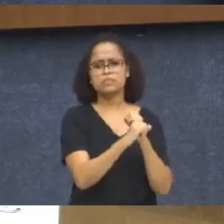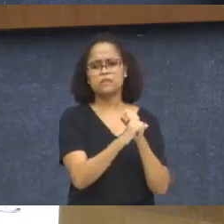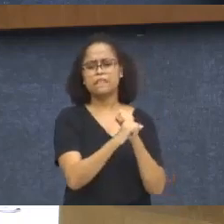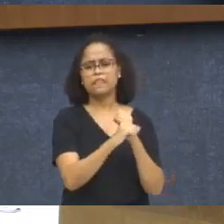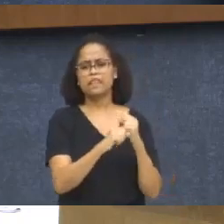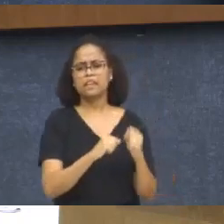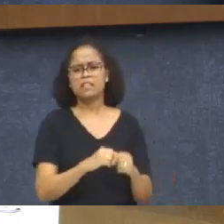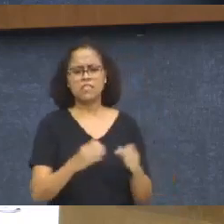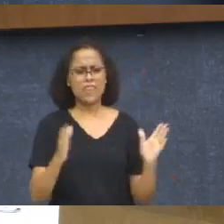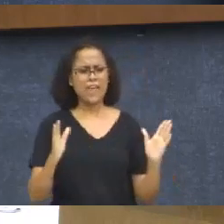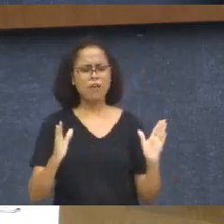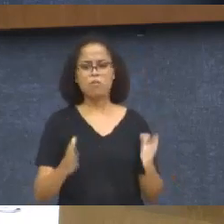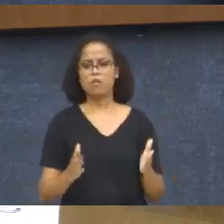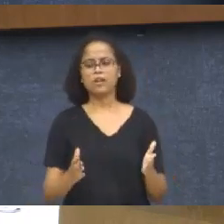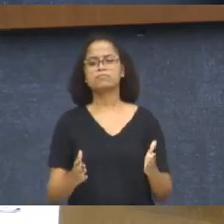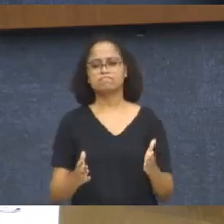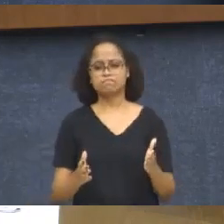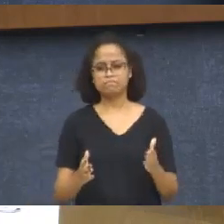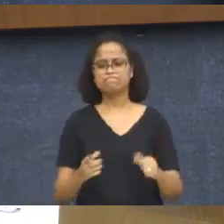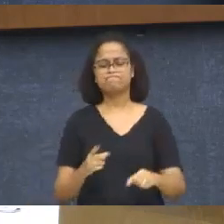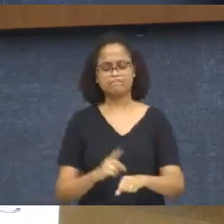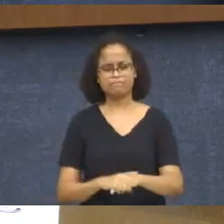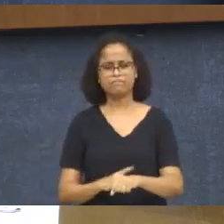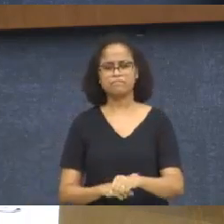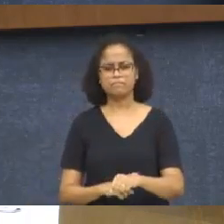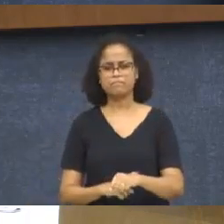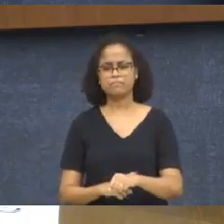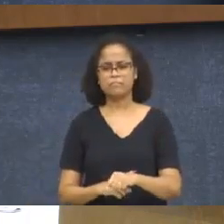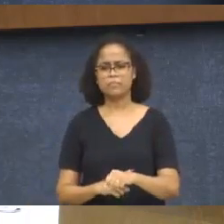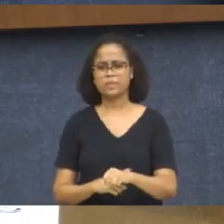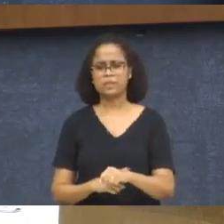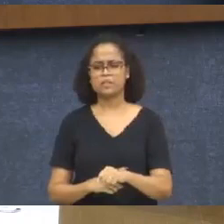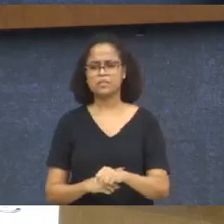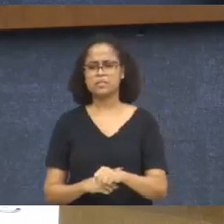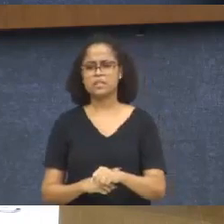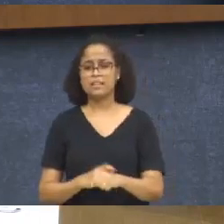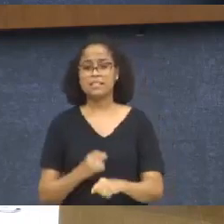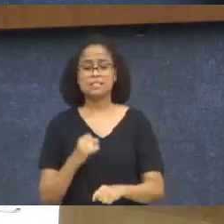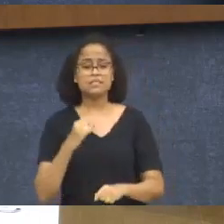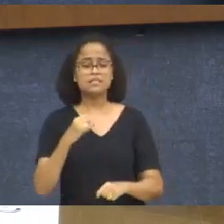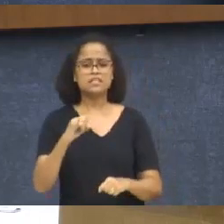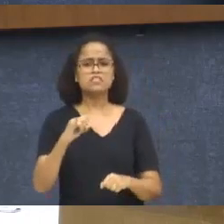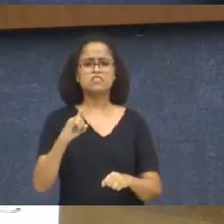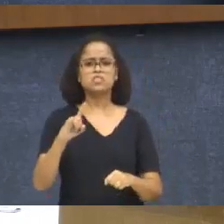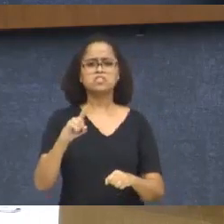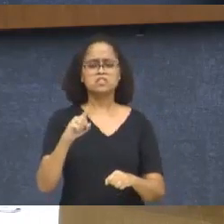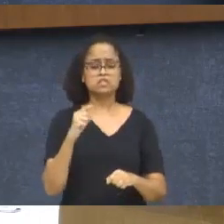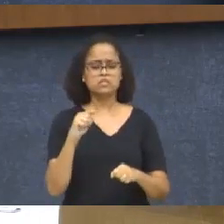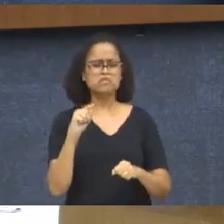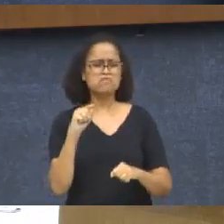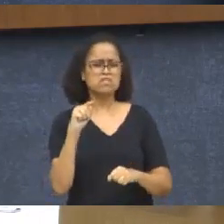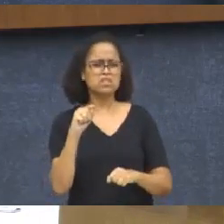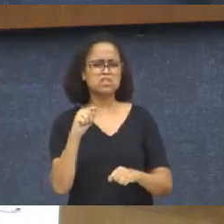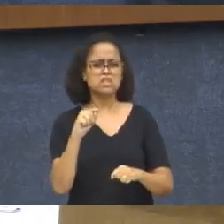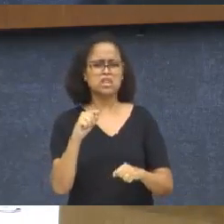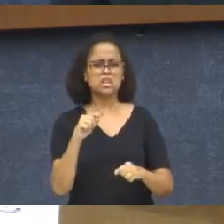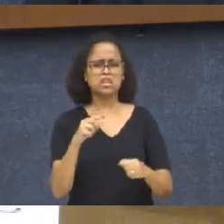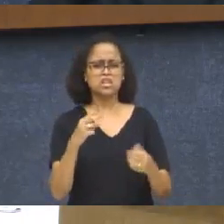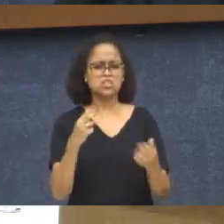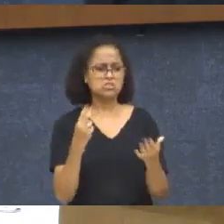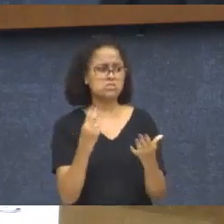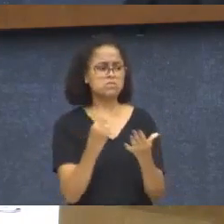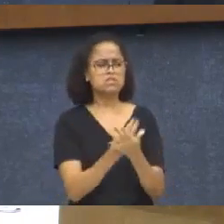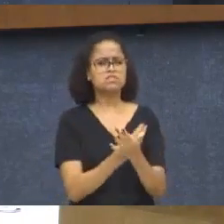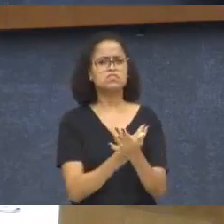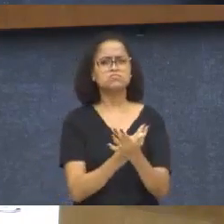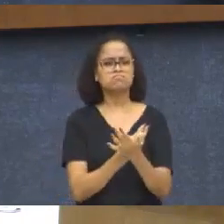na hora. Se por um acaso você descumprir qualquer orientação do imperador do